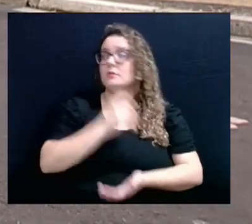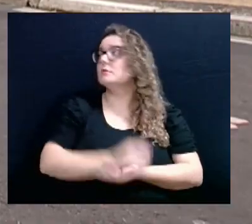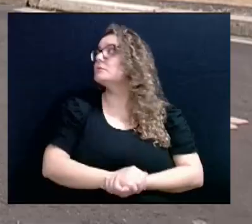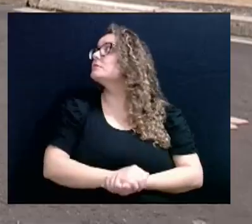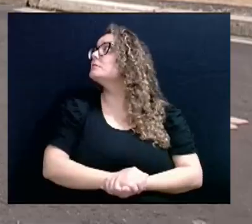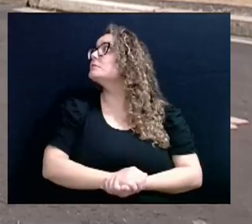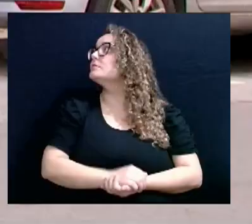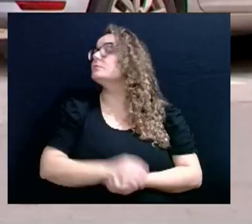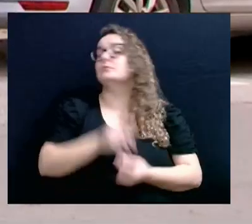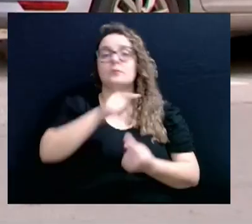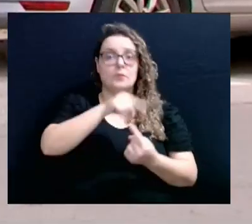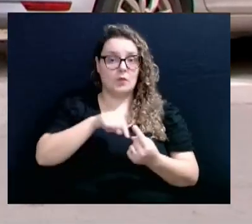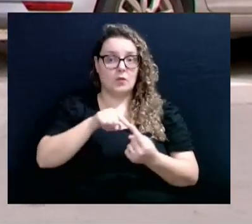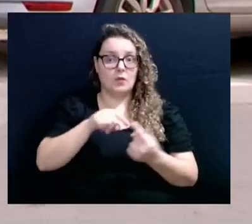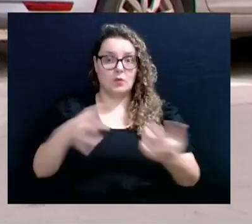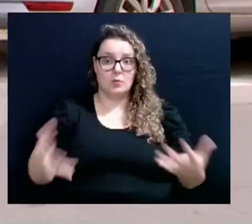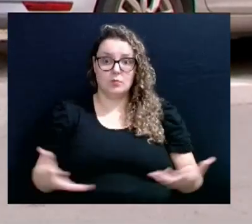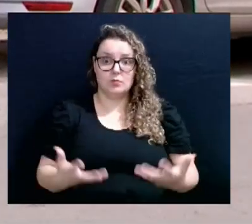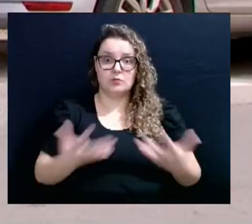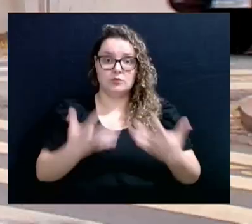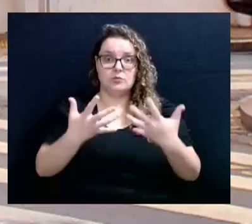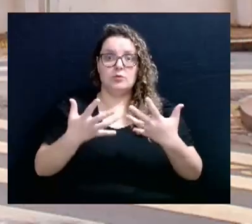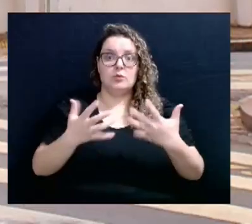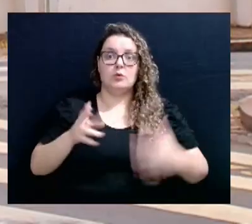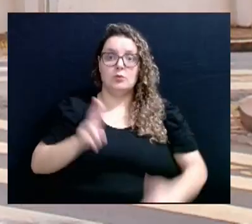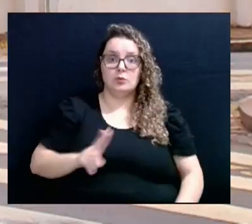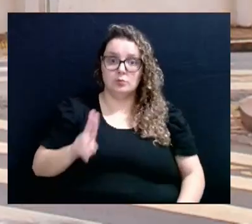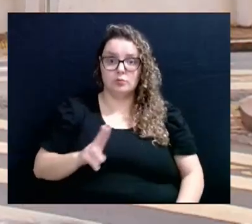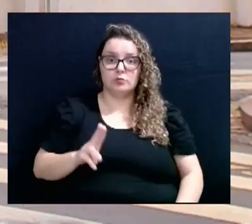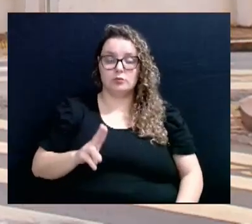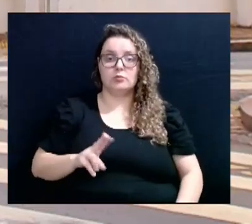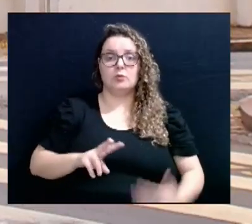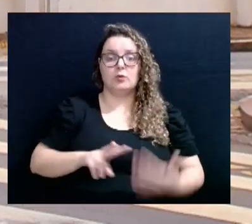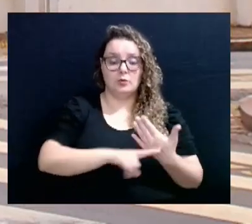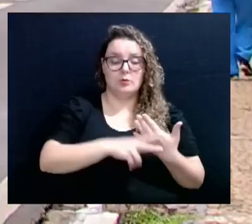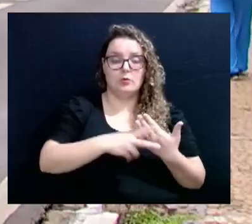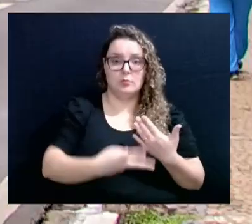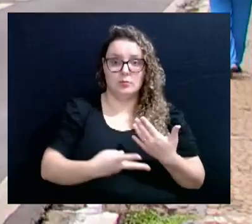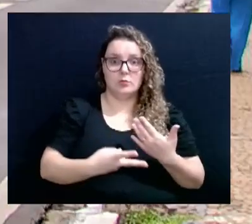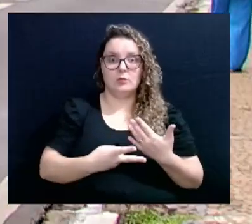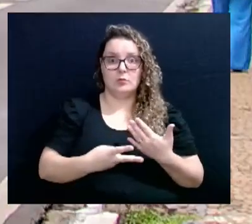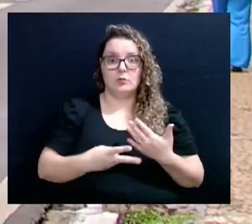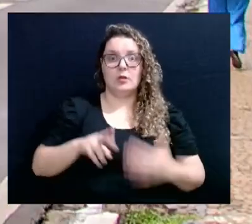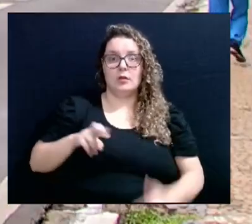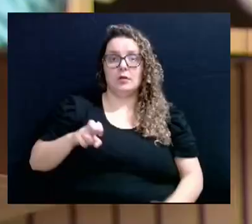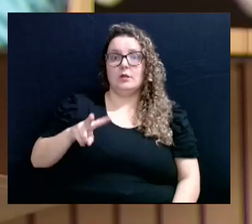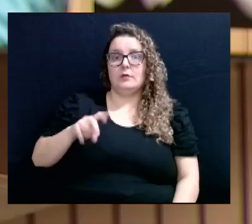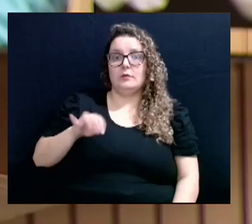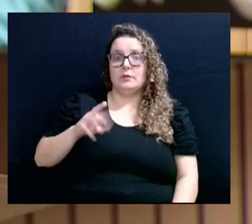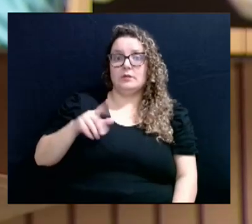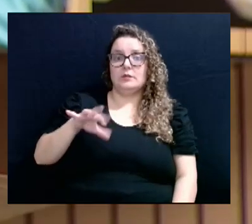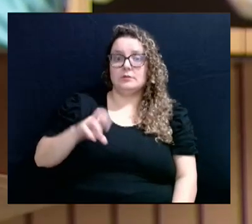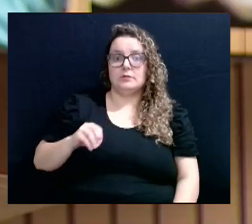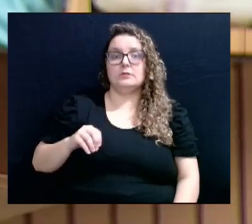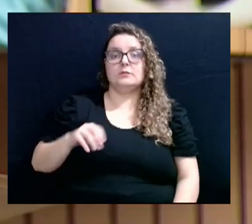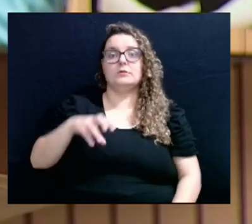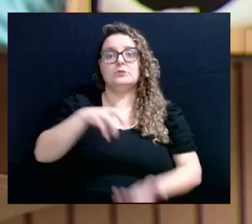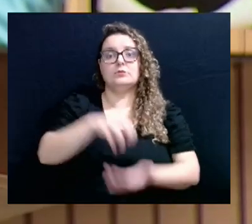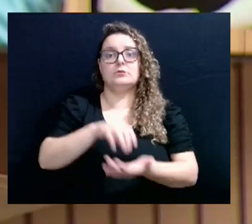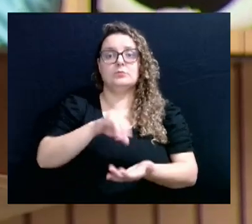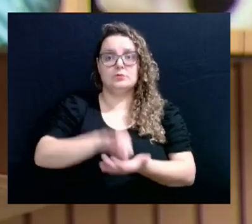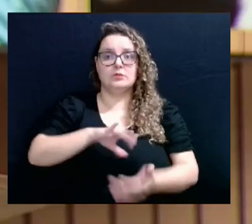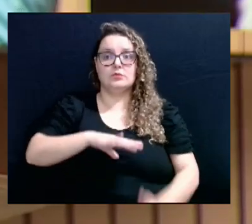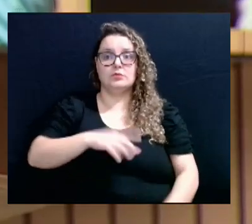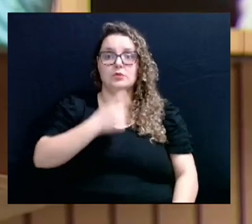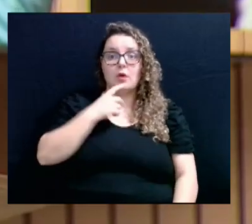de incentivar a ocupação e, consequentemente, a revitalização do centro de Campinas, o vereador Nelson